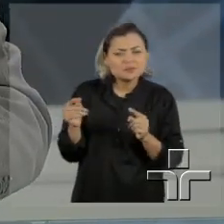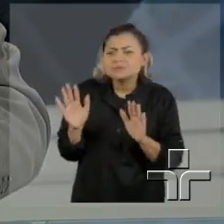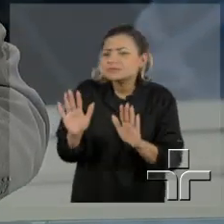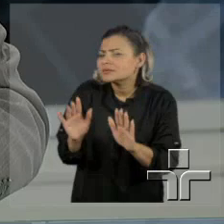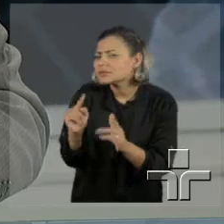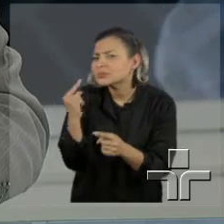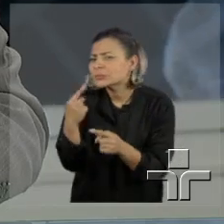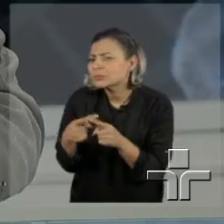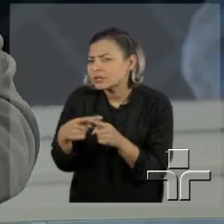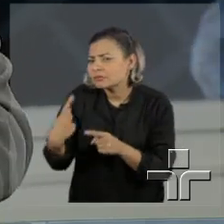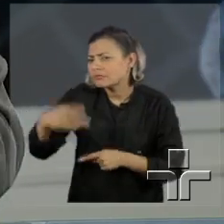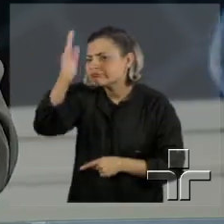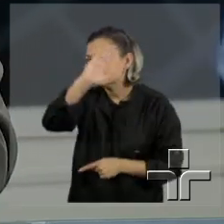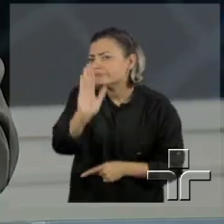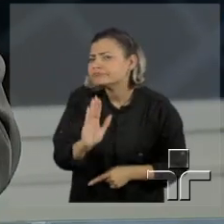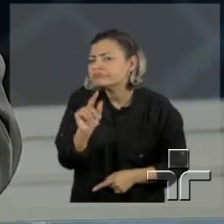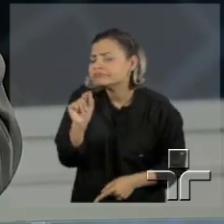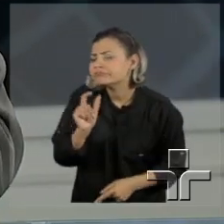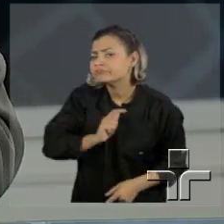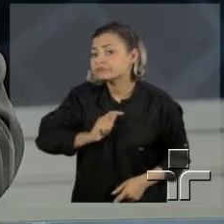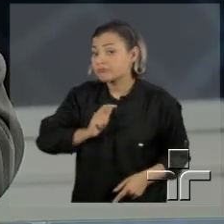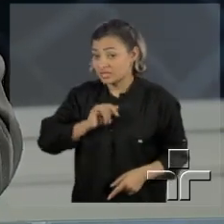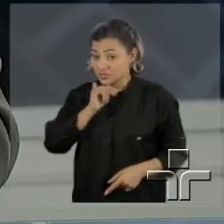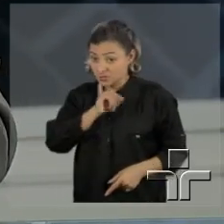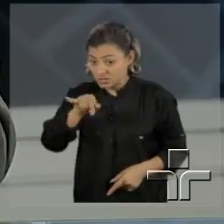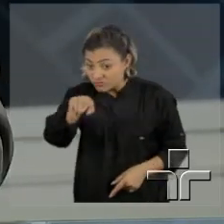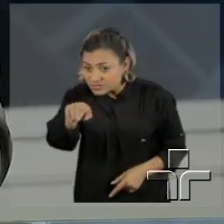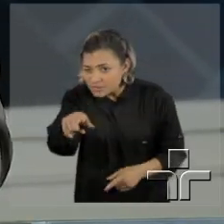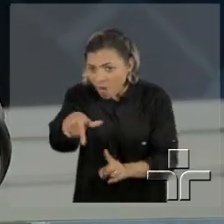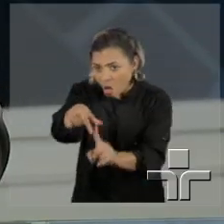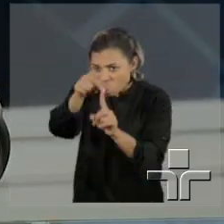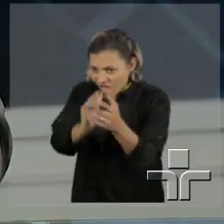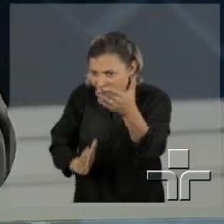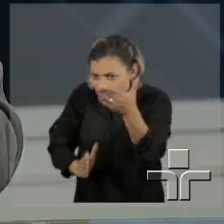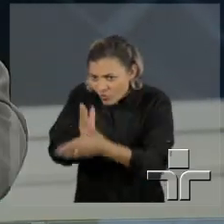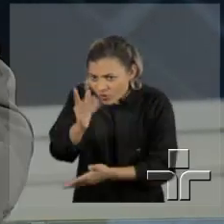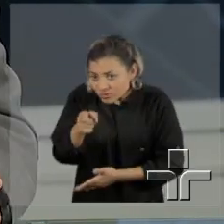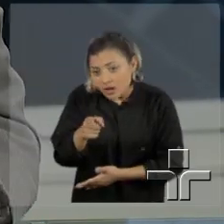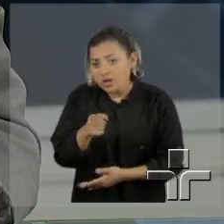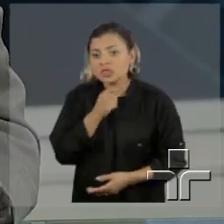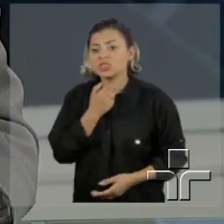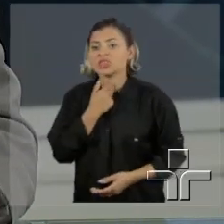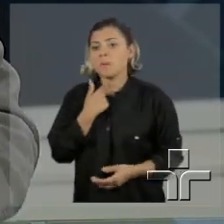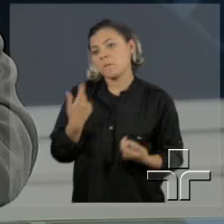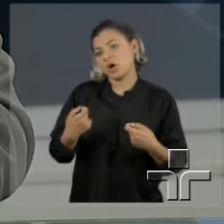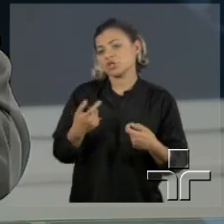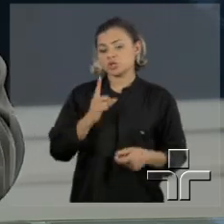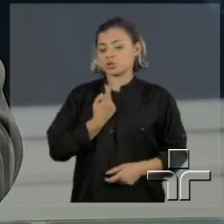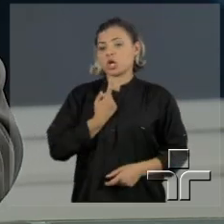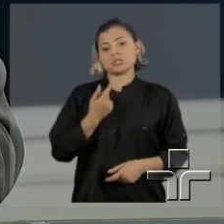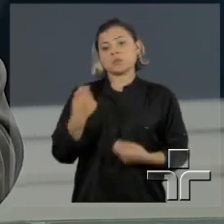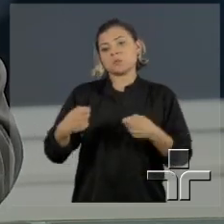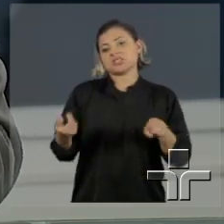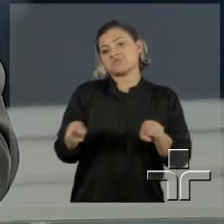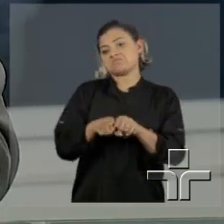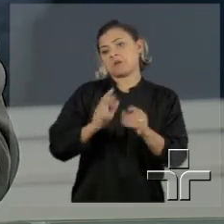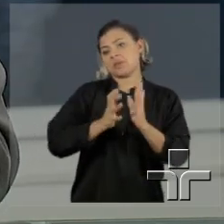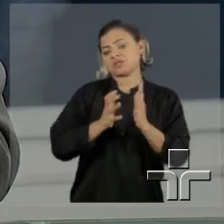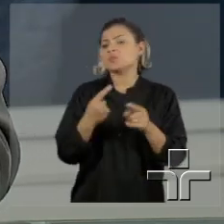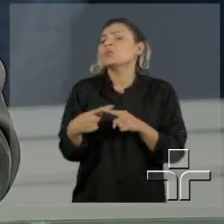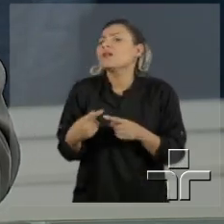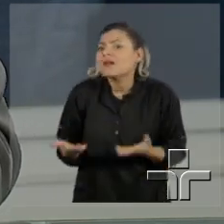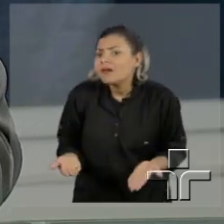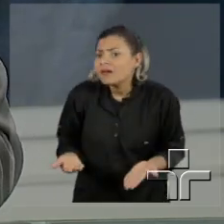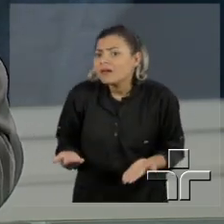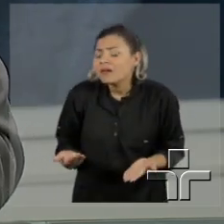a gente tem no Brasil essa questão de, para você ser eleito, você não ter essa candidatura avulsa, você tem que estar ligado a um partido? Porque muitas vezes tem que tomar